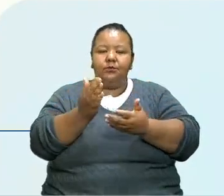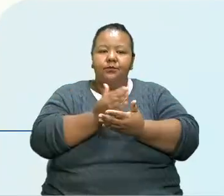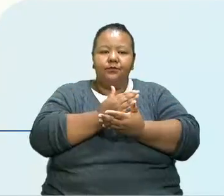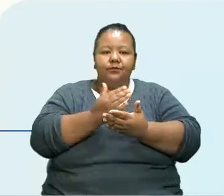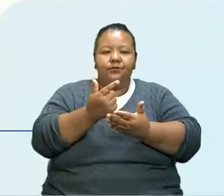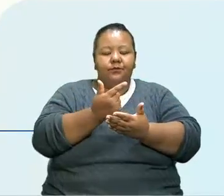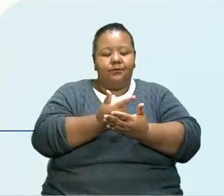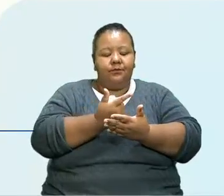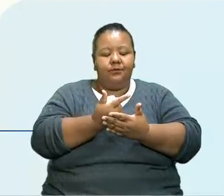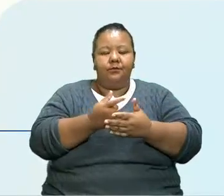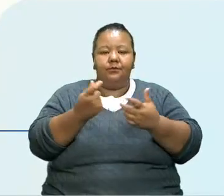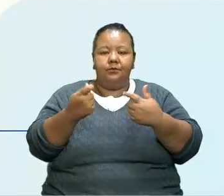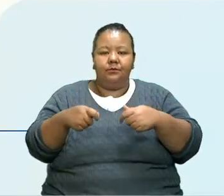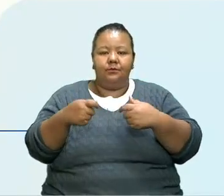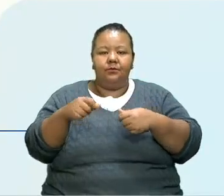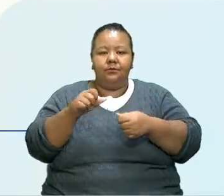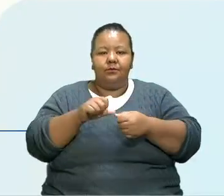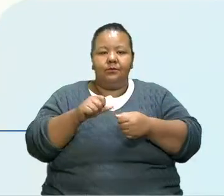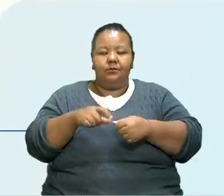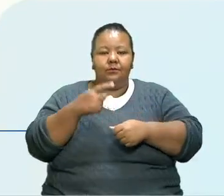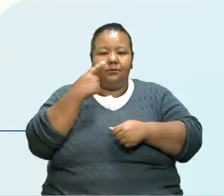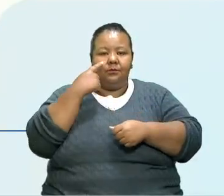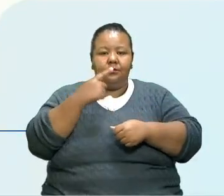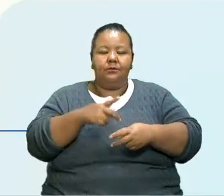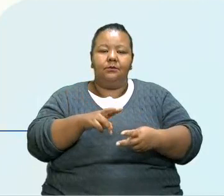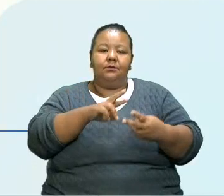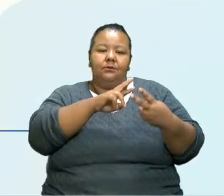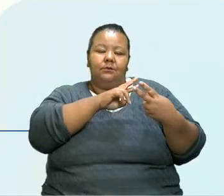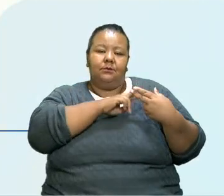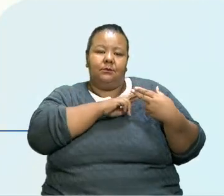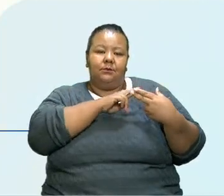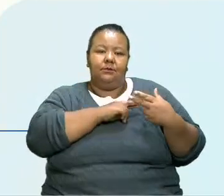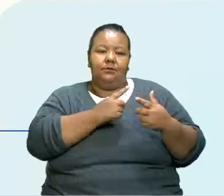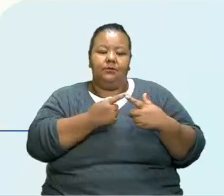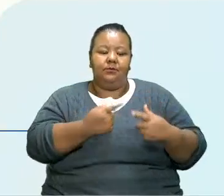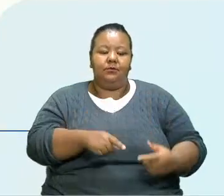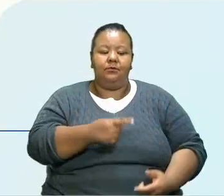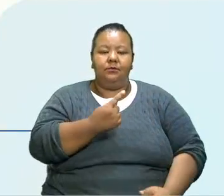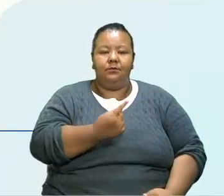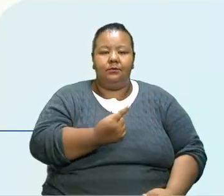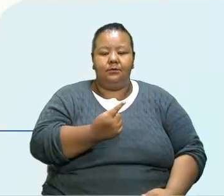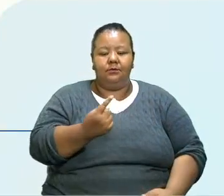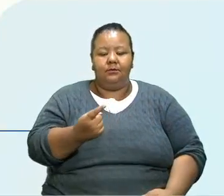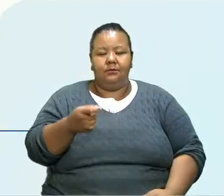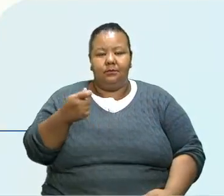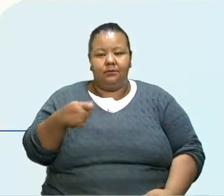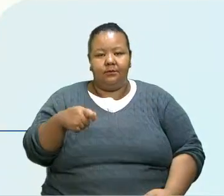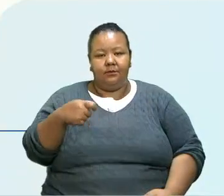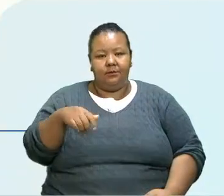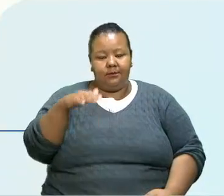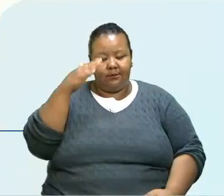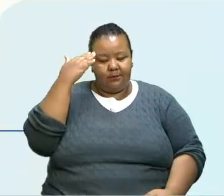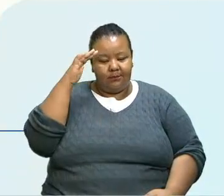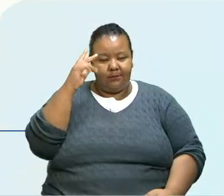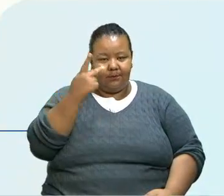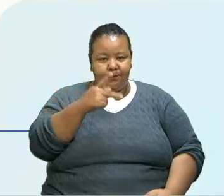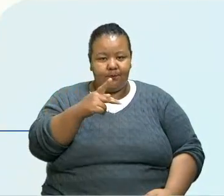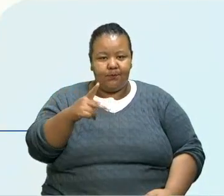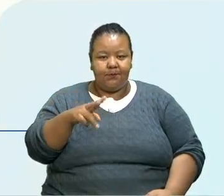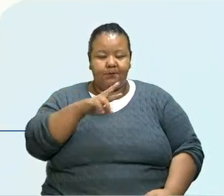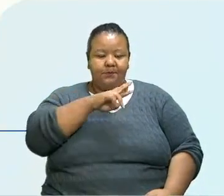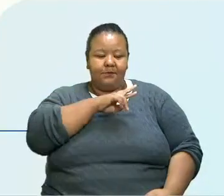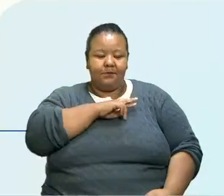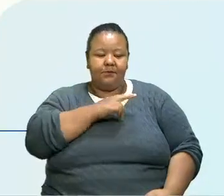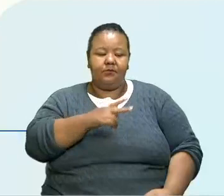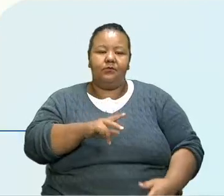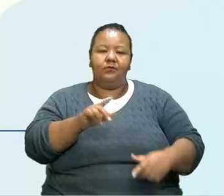devem ser realizadas e definir as responsabilidades, porque cada um precisa saber a sua responsabilidade no